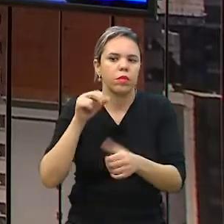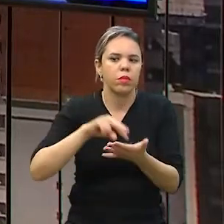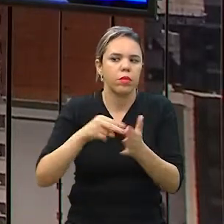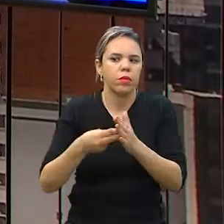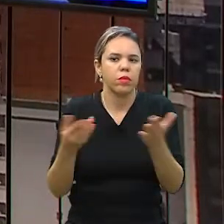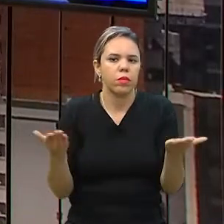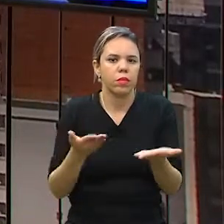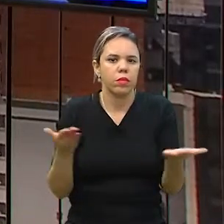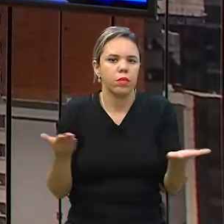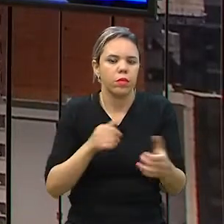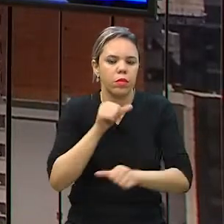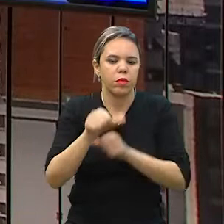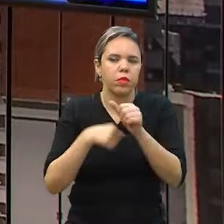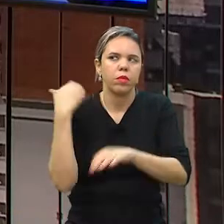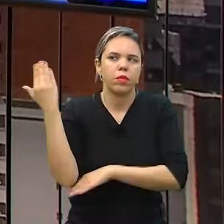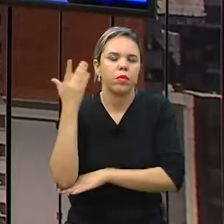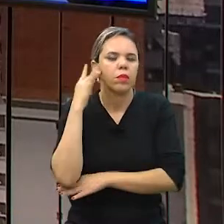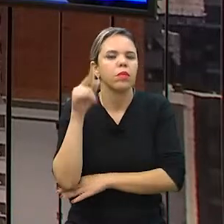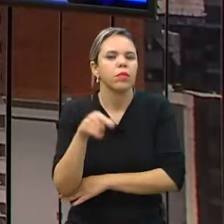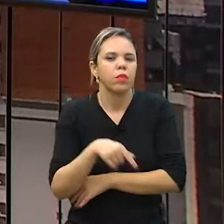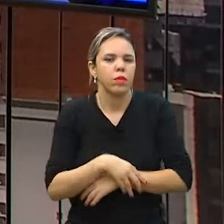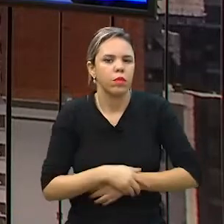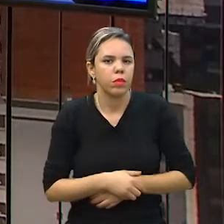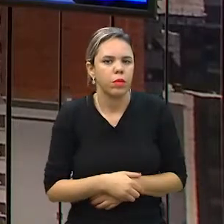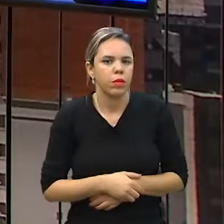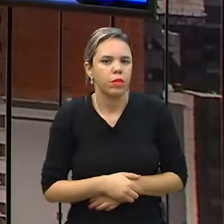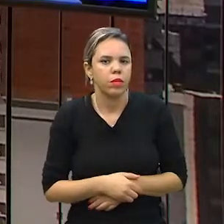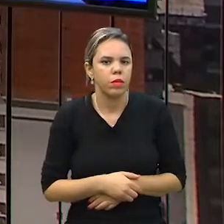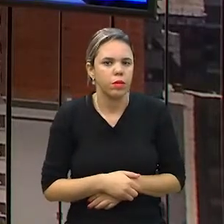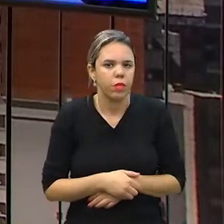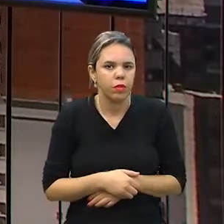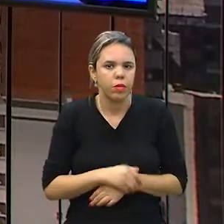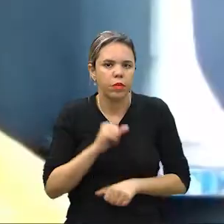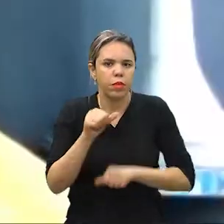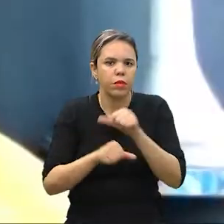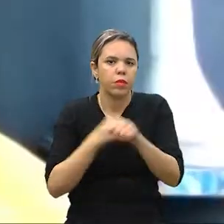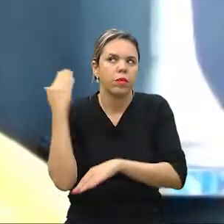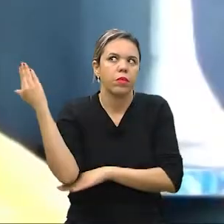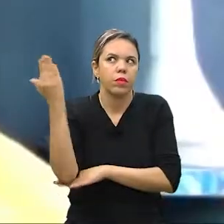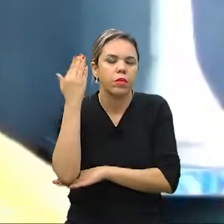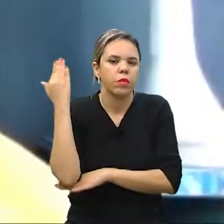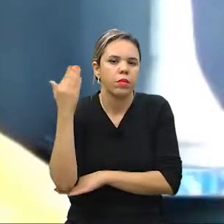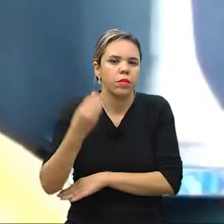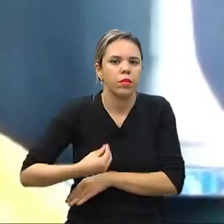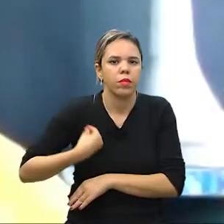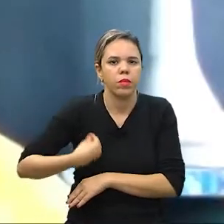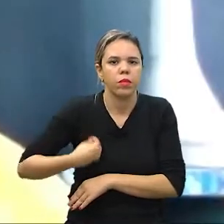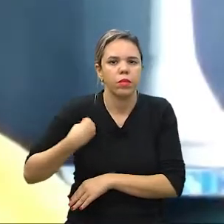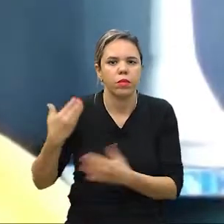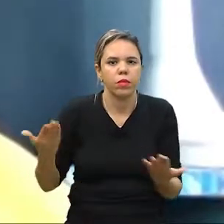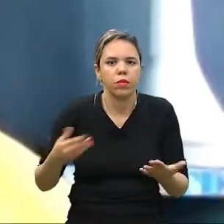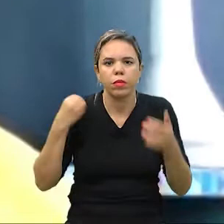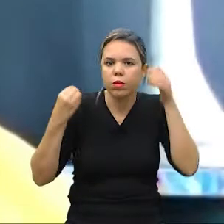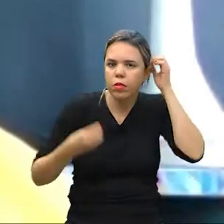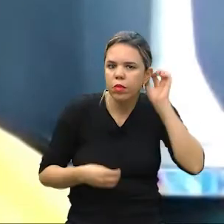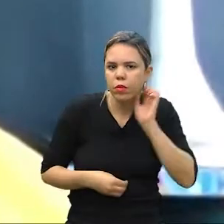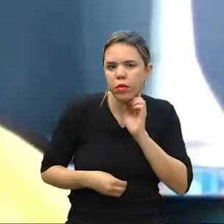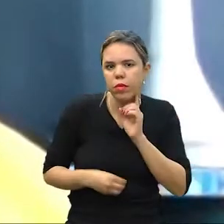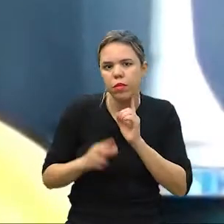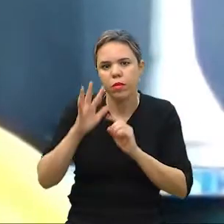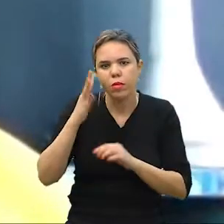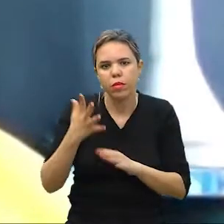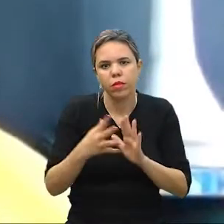diz hoje sobre mudanças climáticas? Mudança climática a gente está vivenciando hoje, fruto